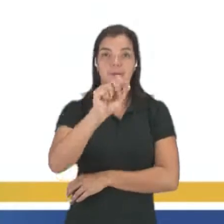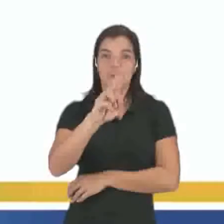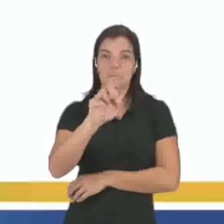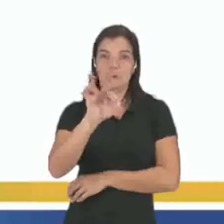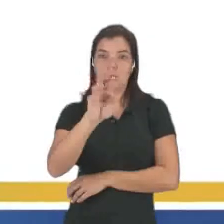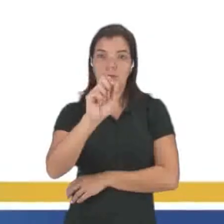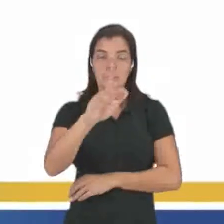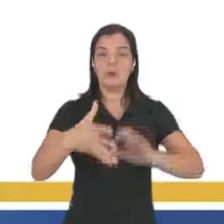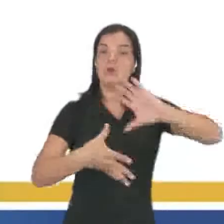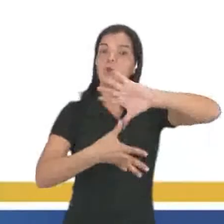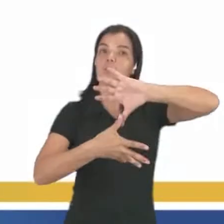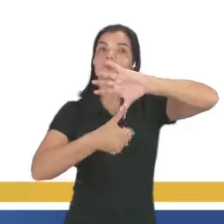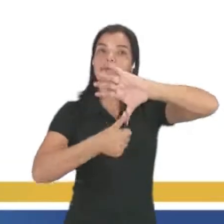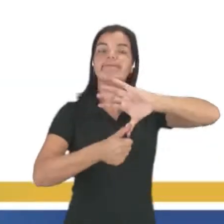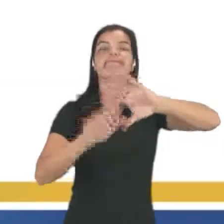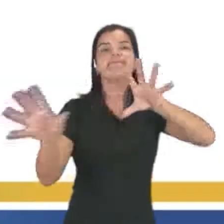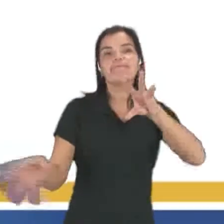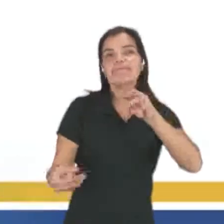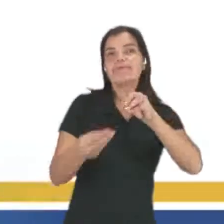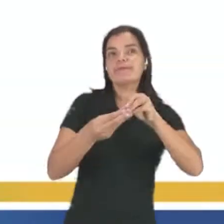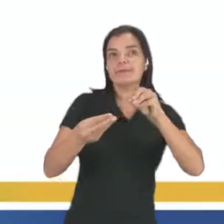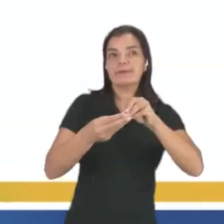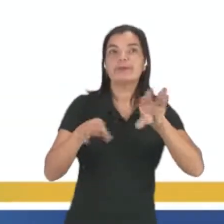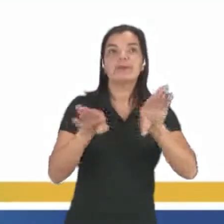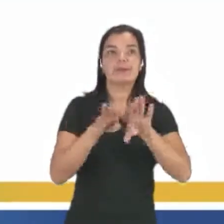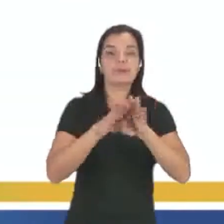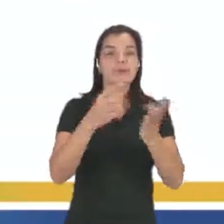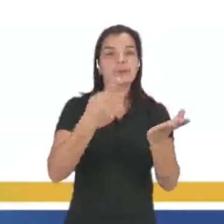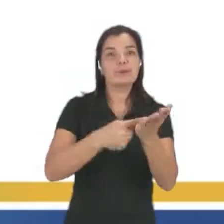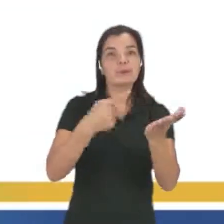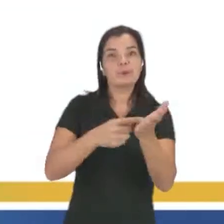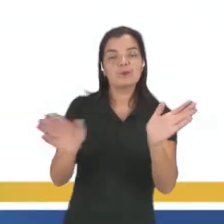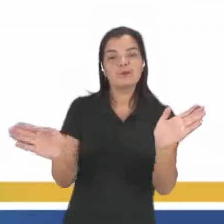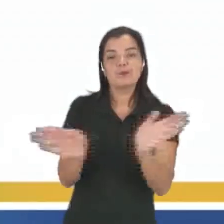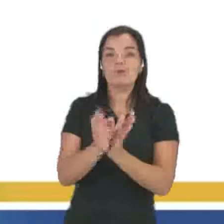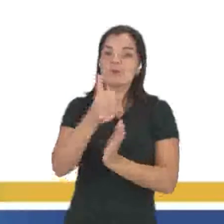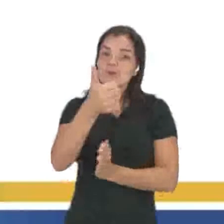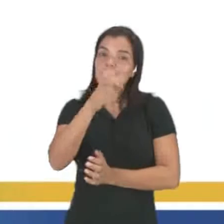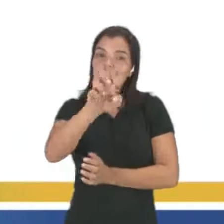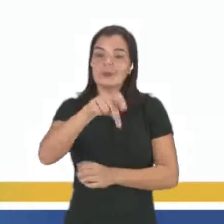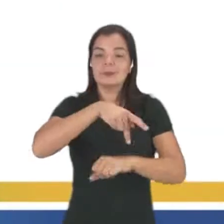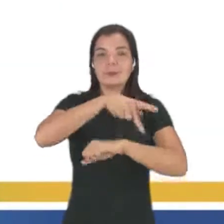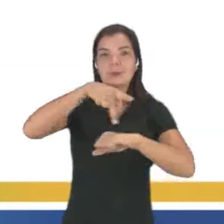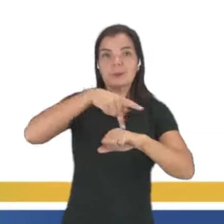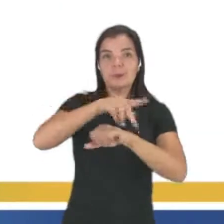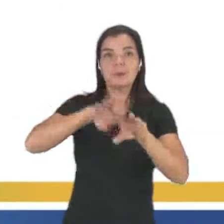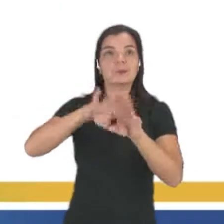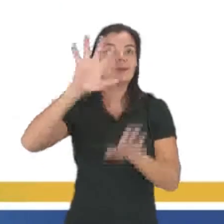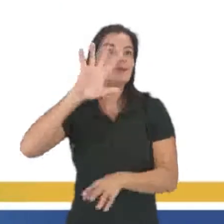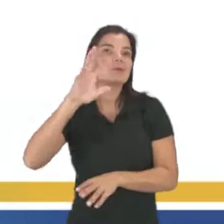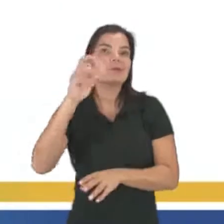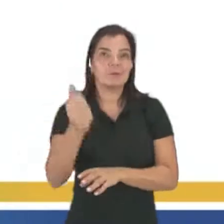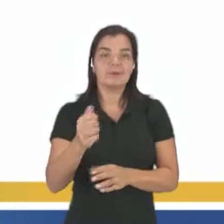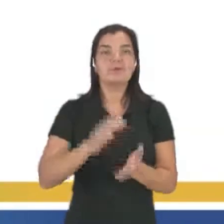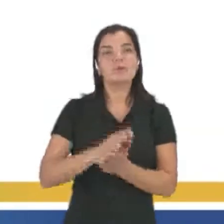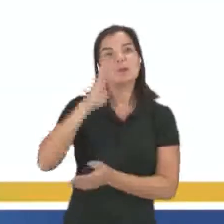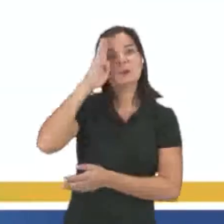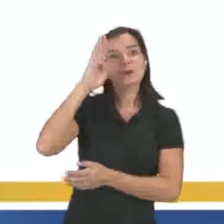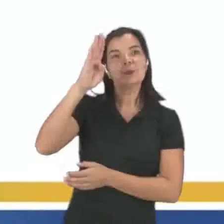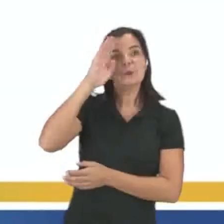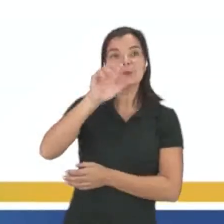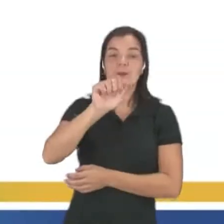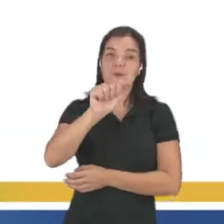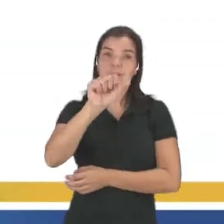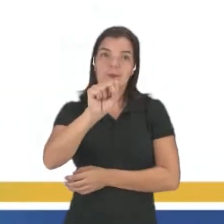Austral ou do Sul, foi instaurado após o Apartheid e atualmente engloba 15 países africanos. E o